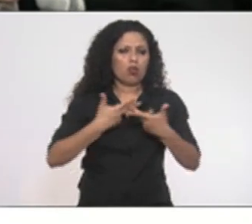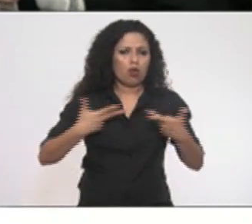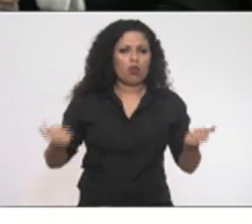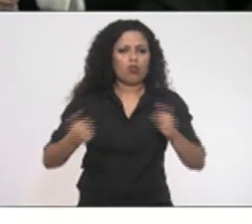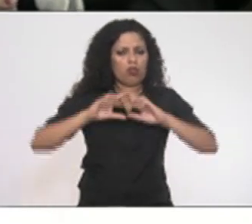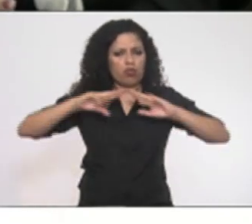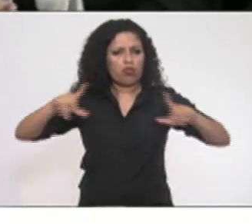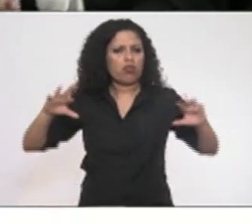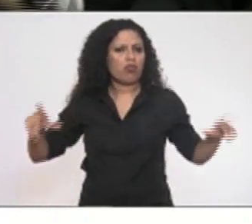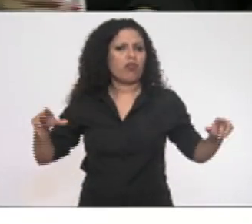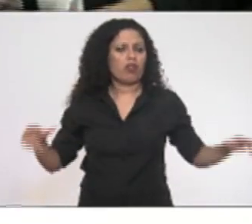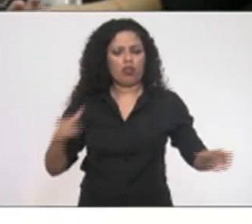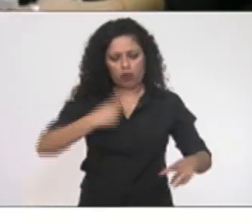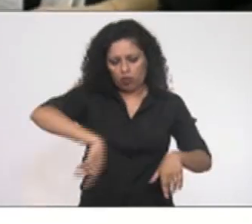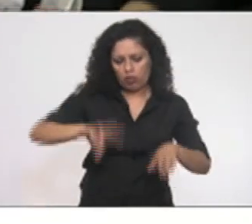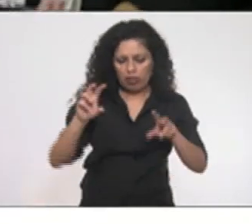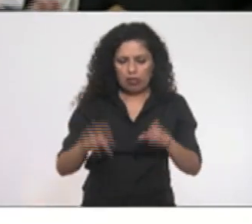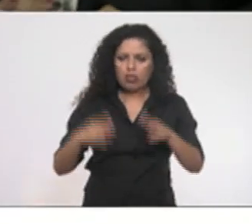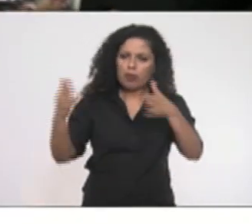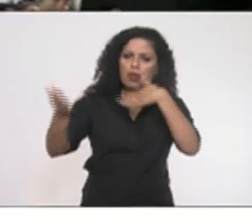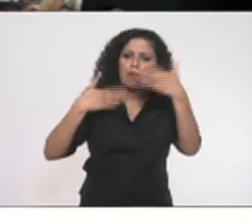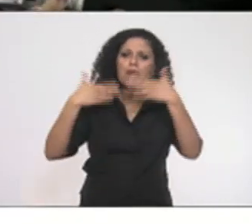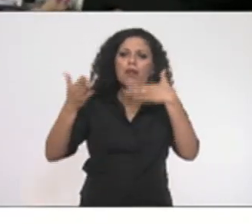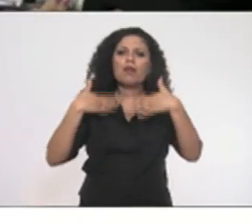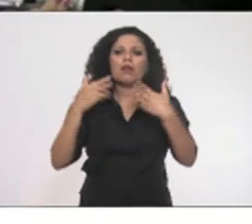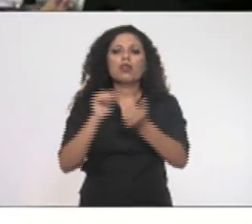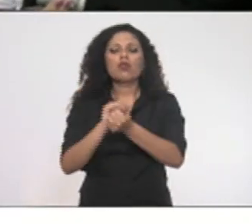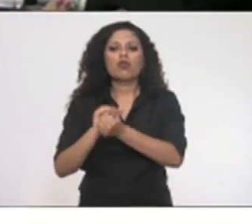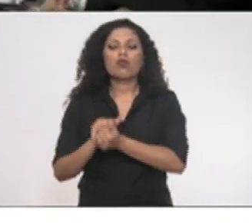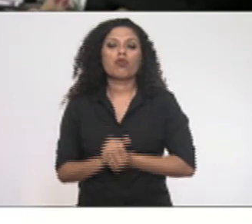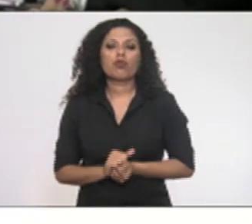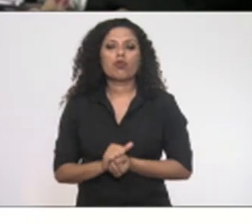está em linha, que tem se conversado lá, a equipe da